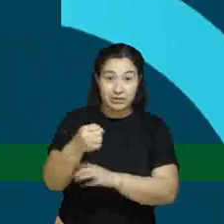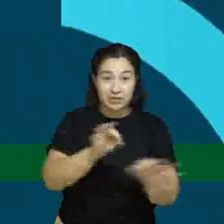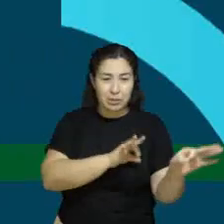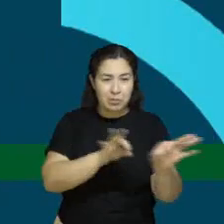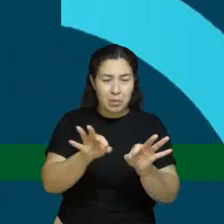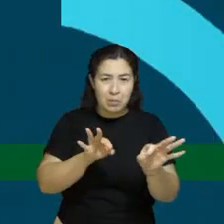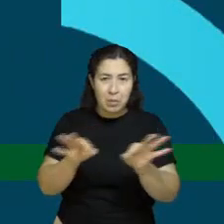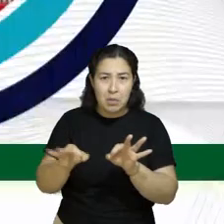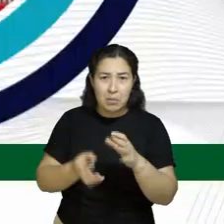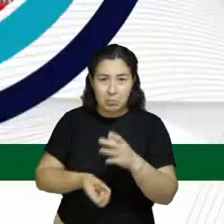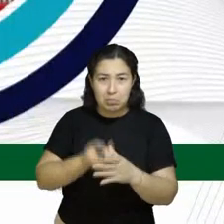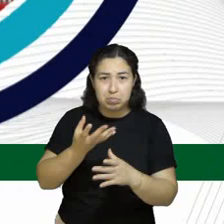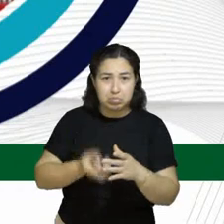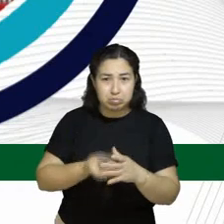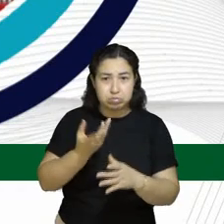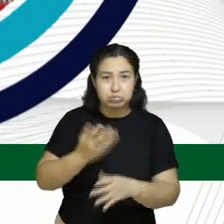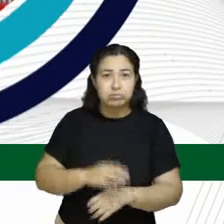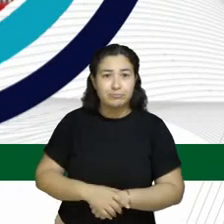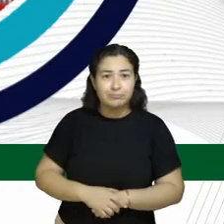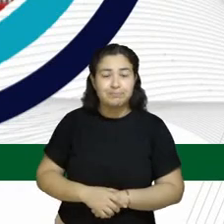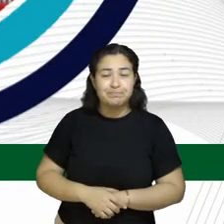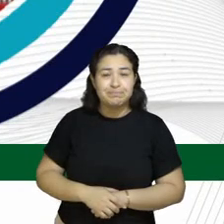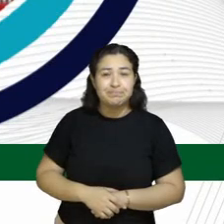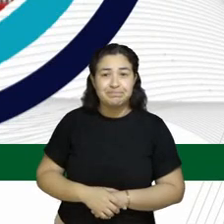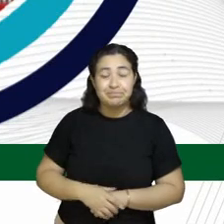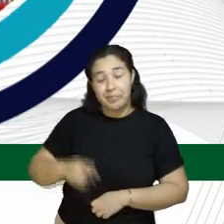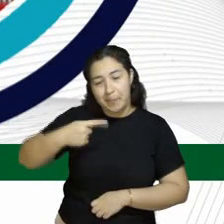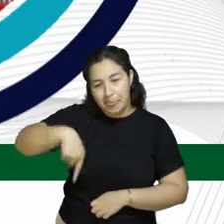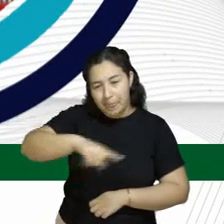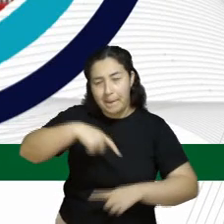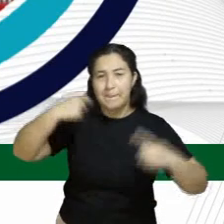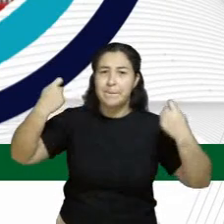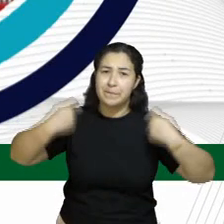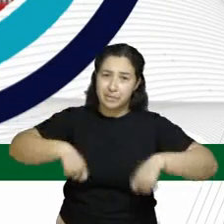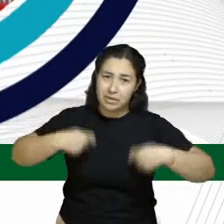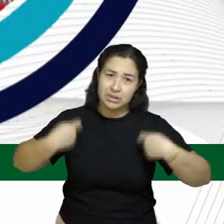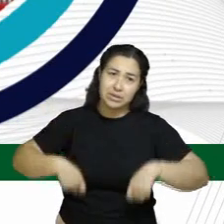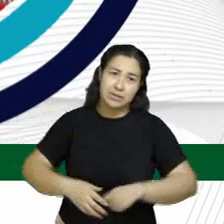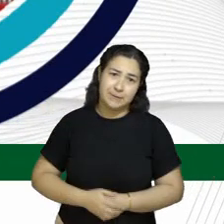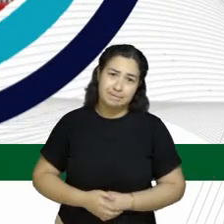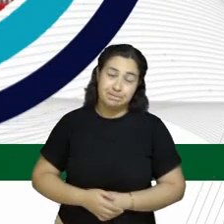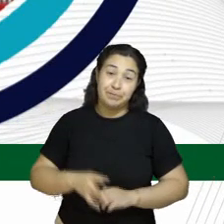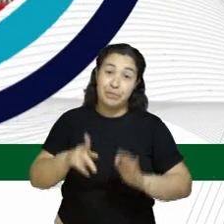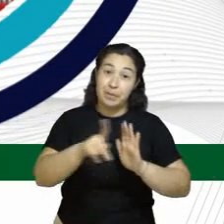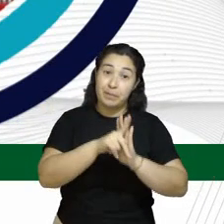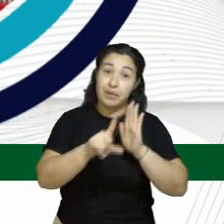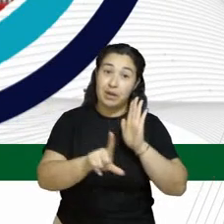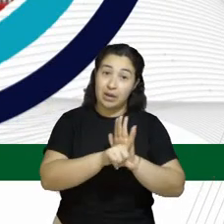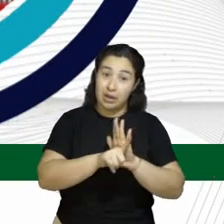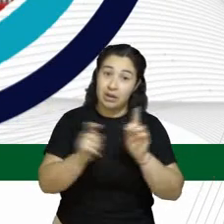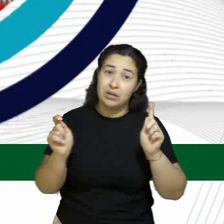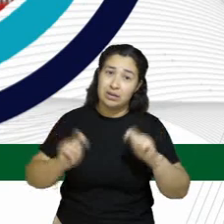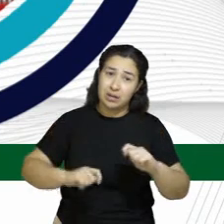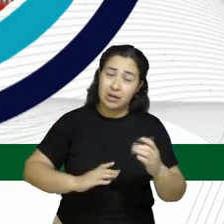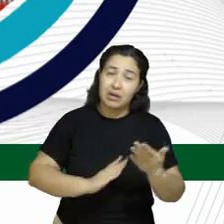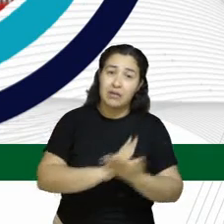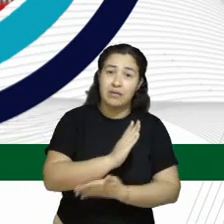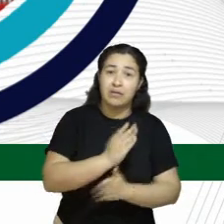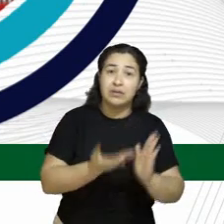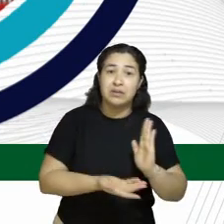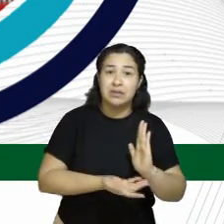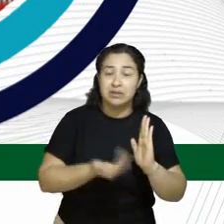Santa Catarina. E nós precisamos que essa PL avance, que é a retirada